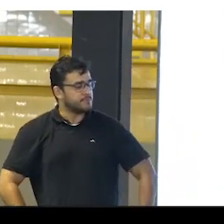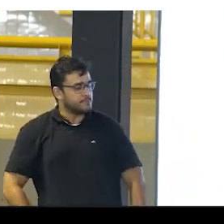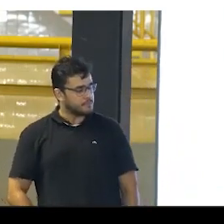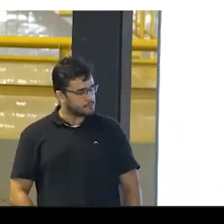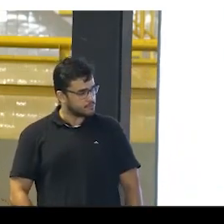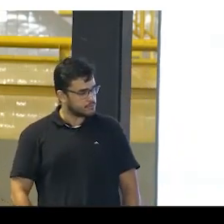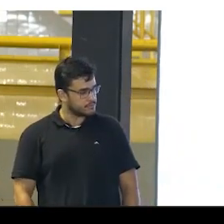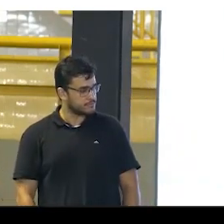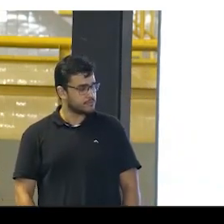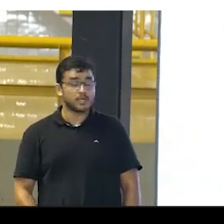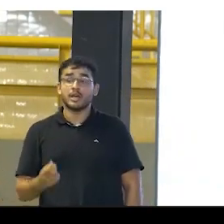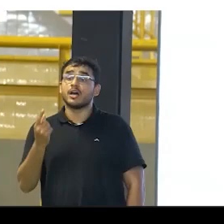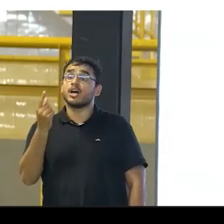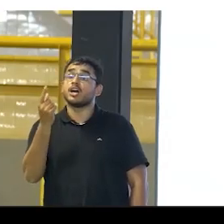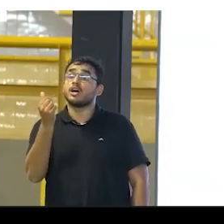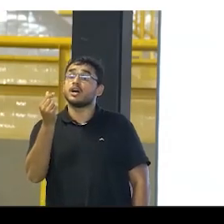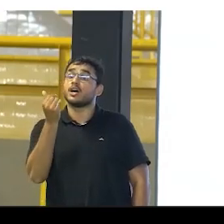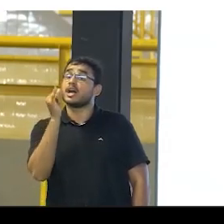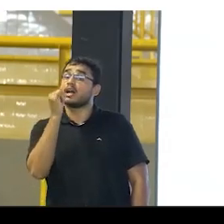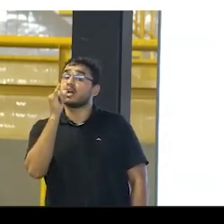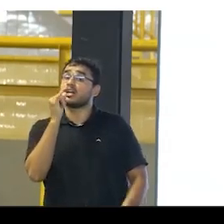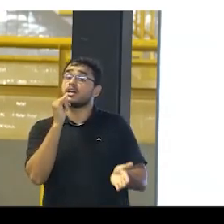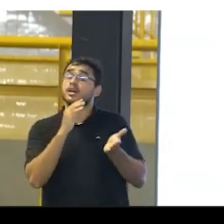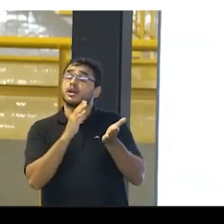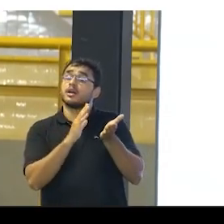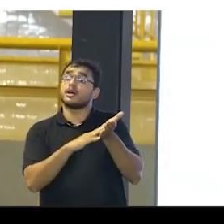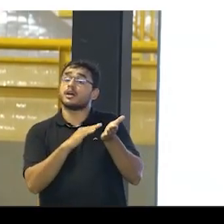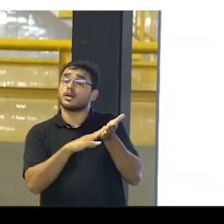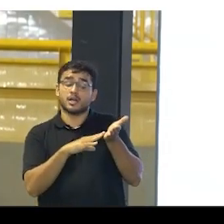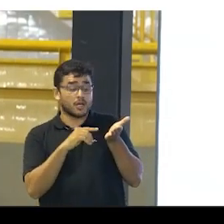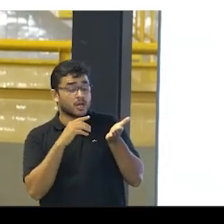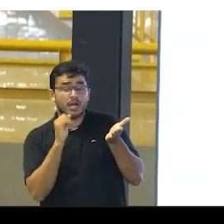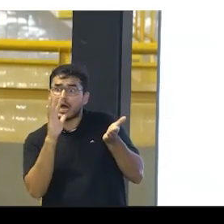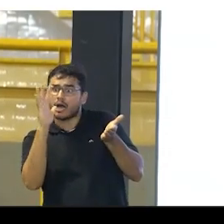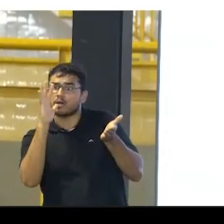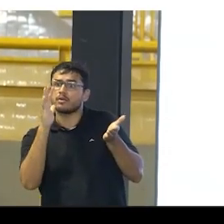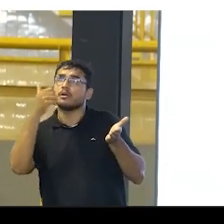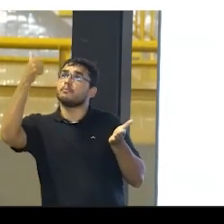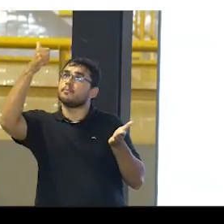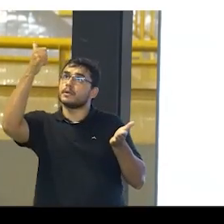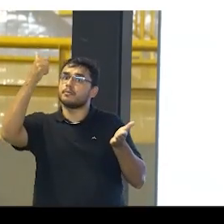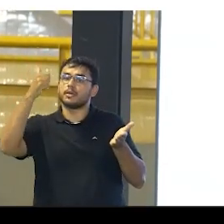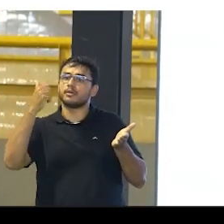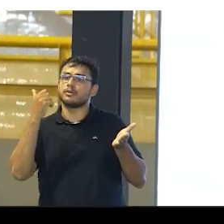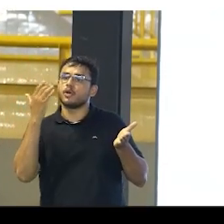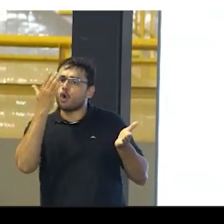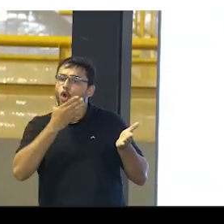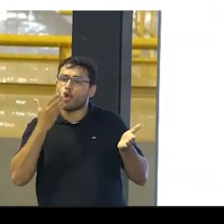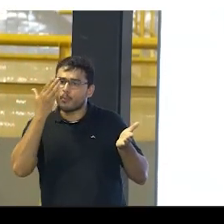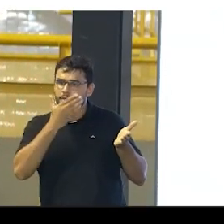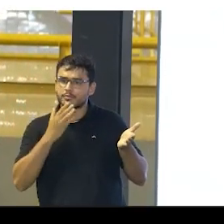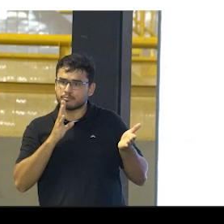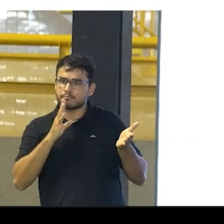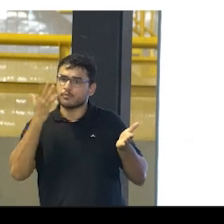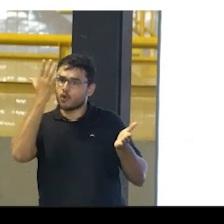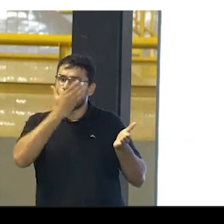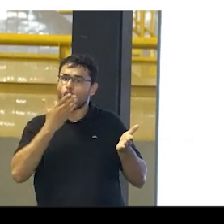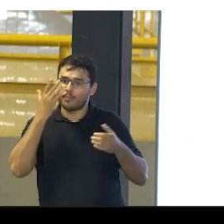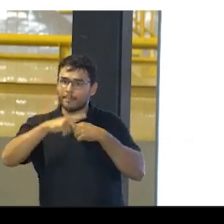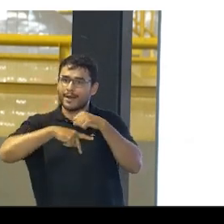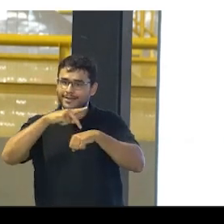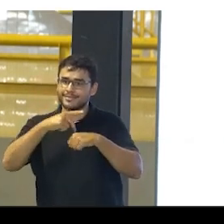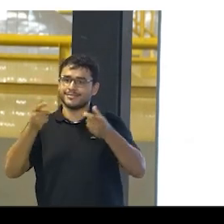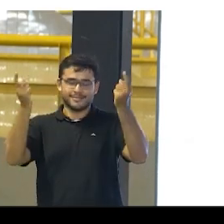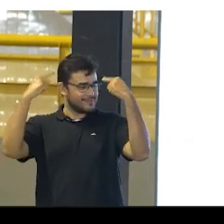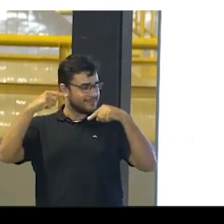está em segundo lugar. E aí tudo que a gente produz, como precisa de energia elétrica, tudo que a gente produz, a gente tem que colocar esse